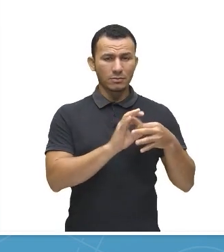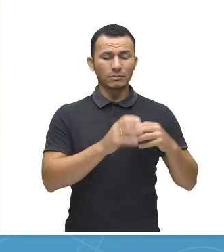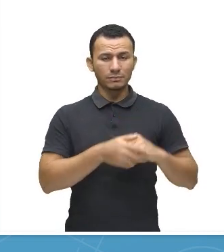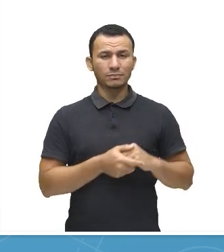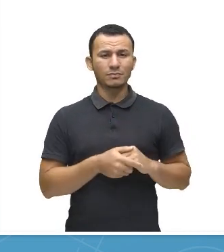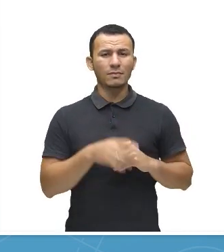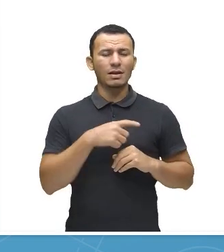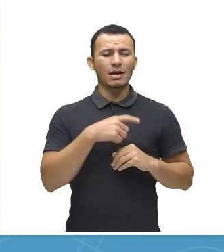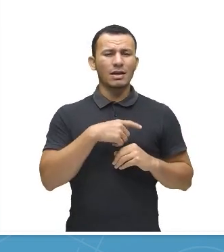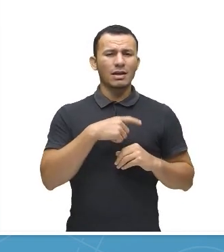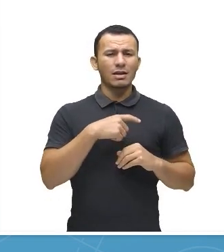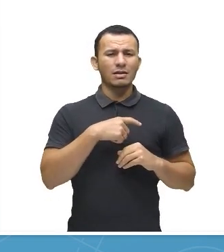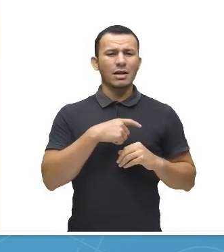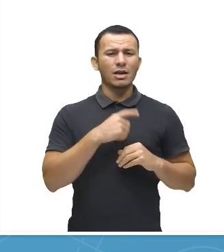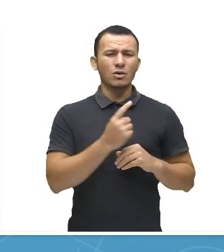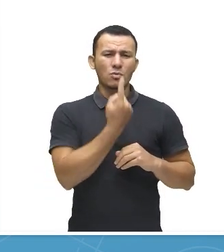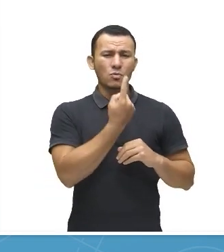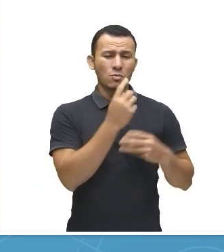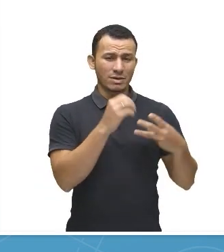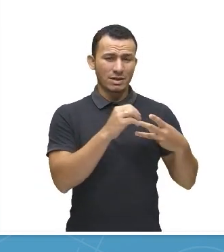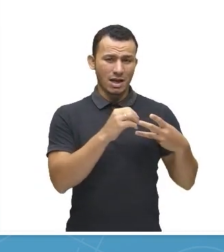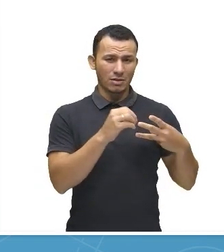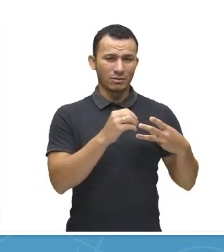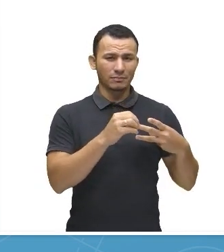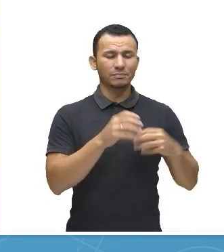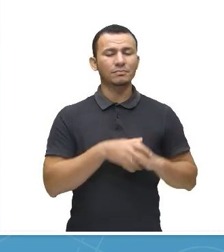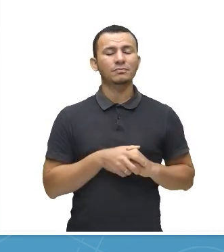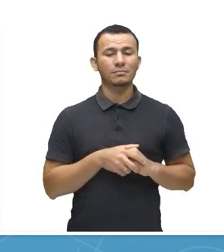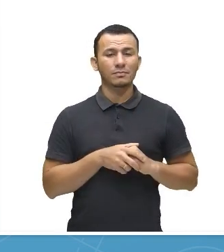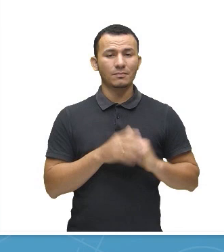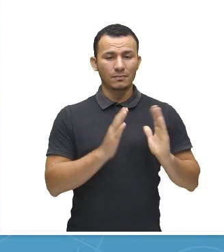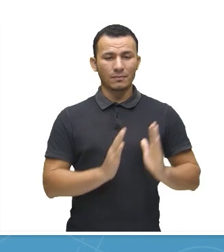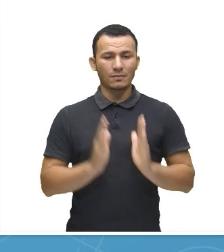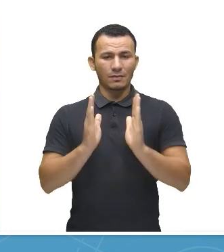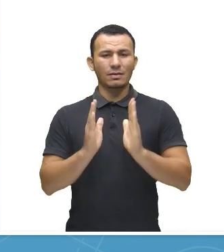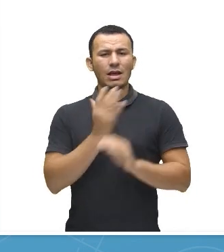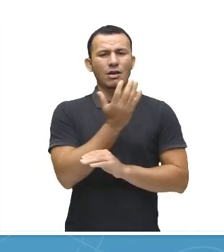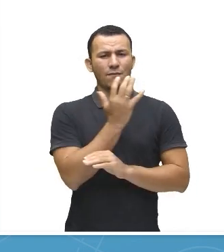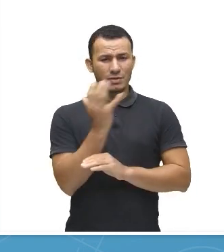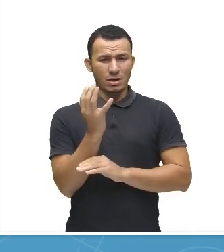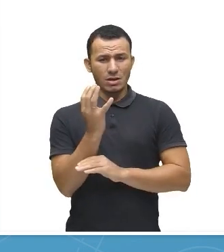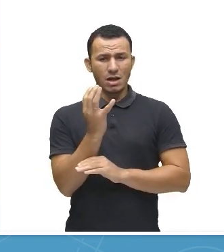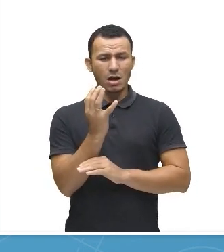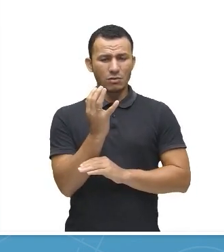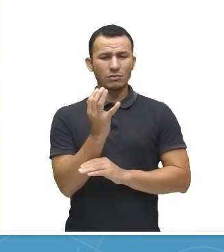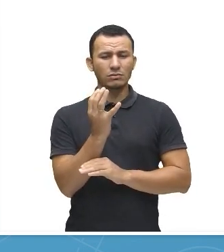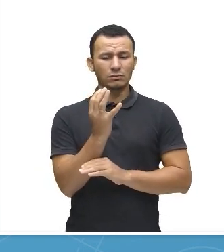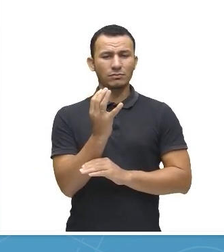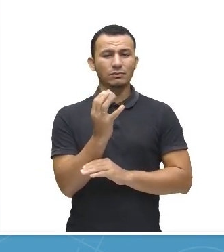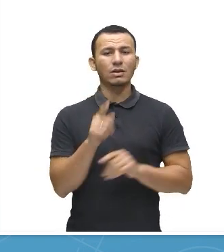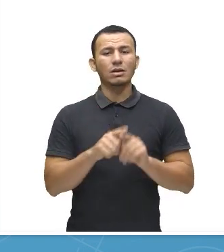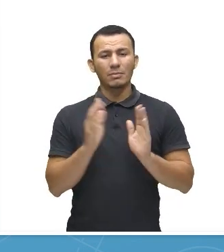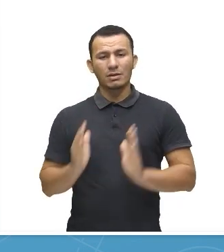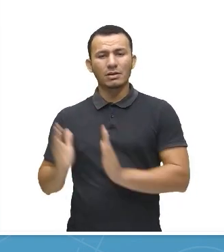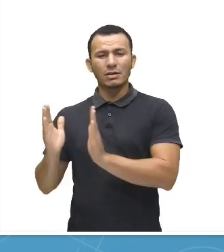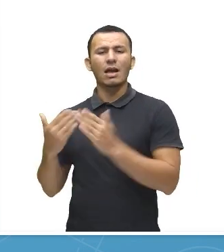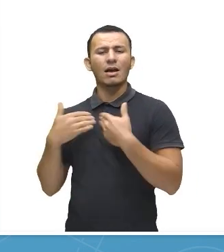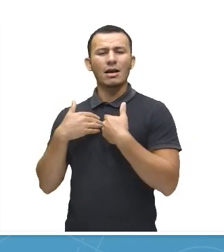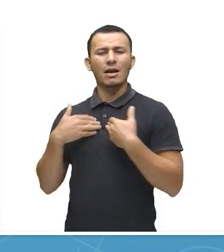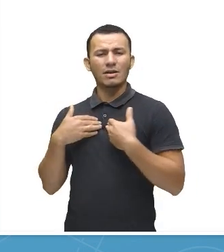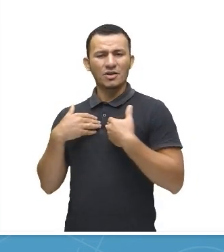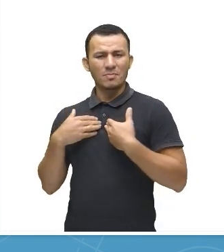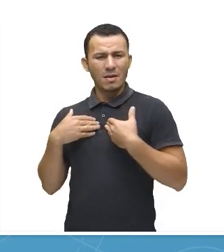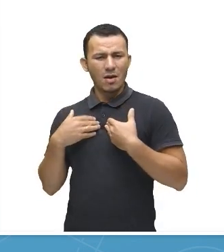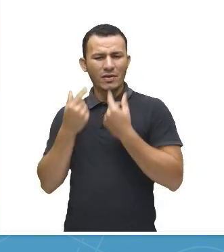alguns por apenas uma célula. Você tem vegetais e você tem aí como exemplo os animais, aí trazendo